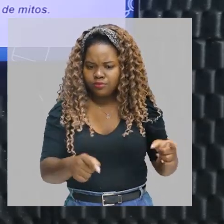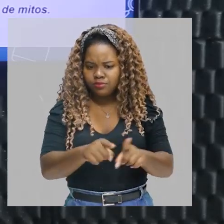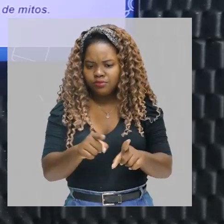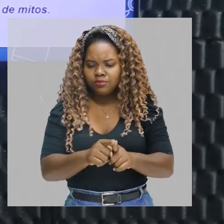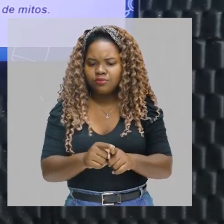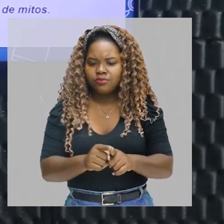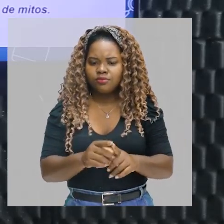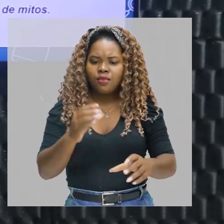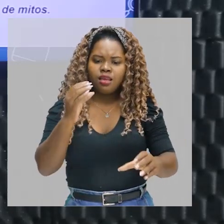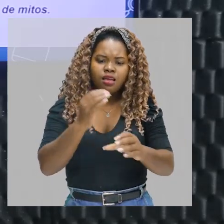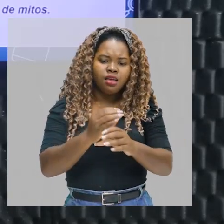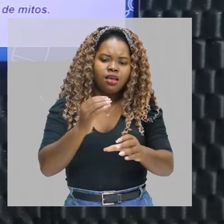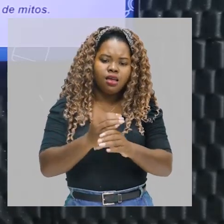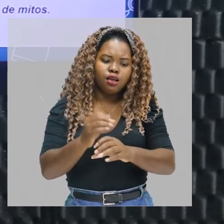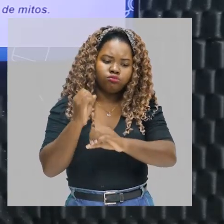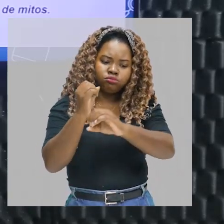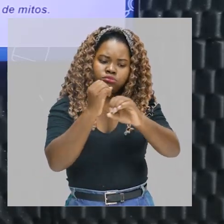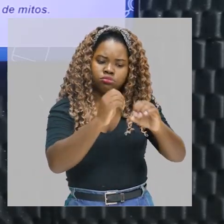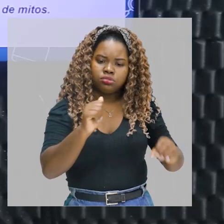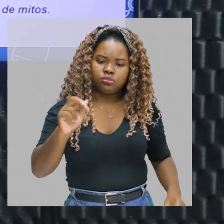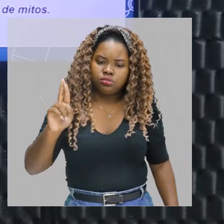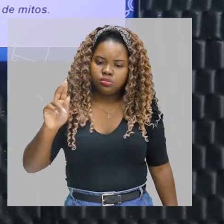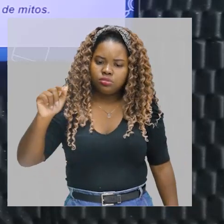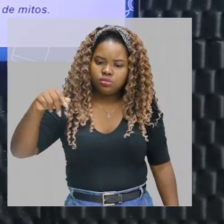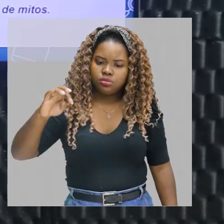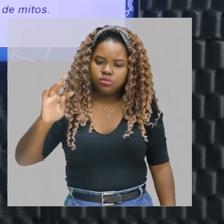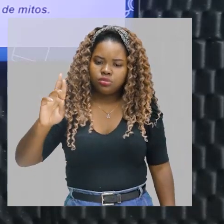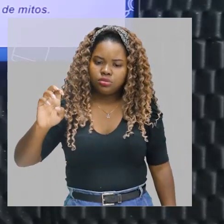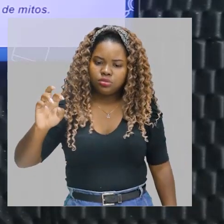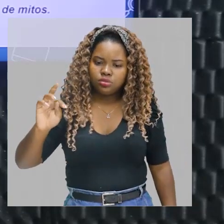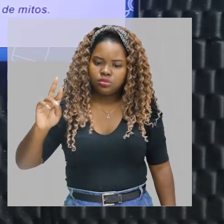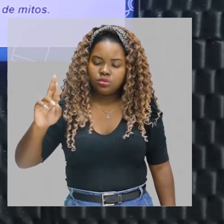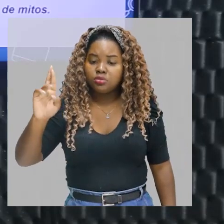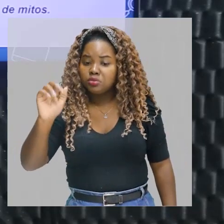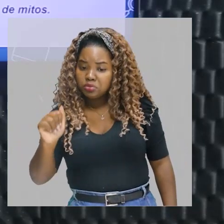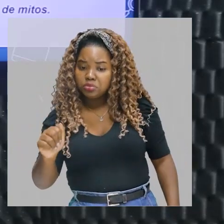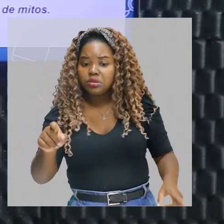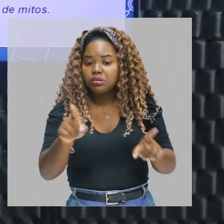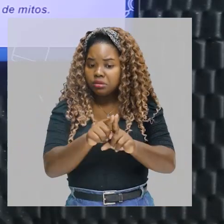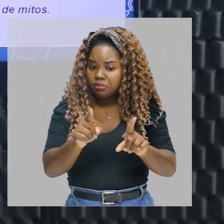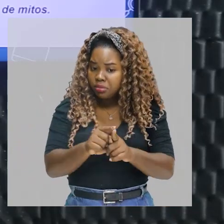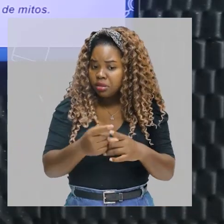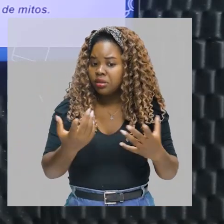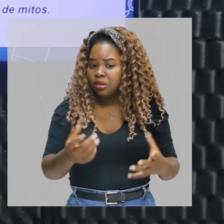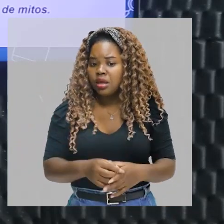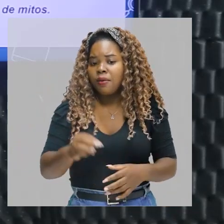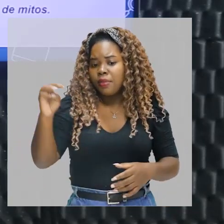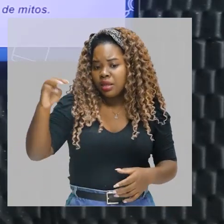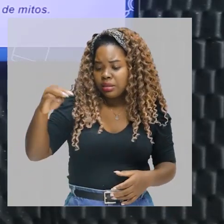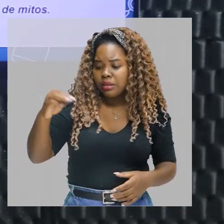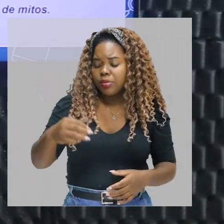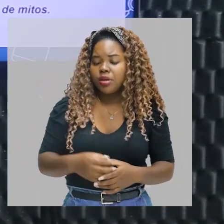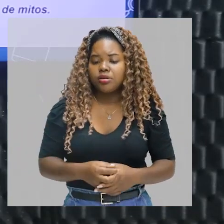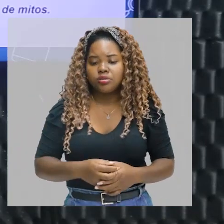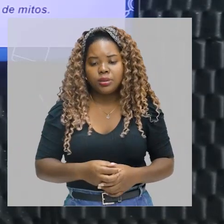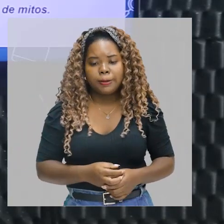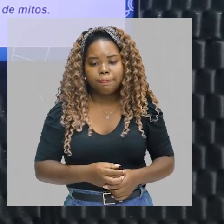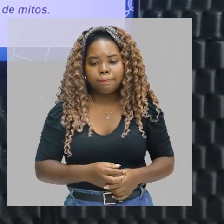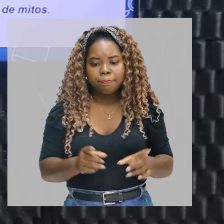né? Ok? A matemática e a arquitetura deles, né, que até hoje em dia é,